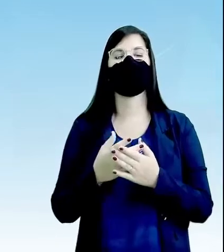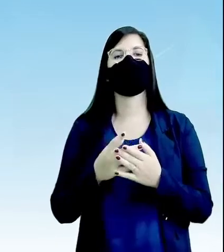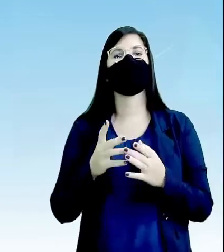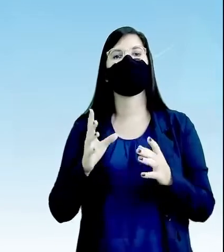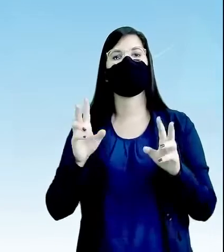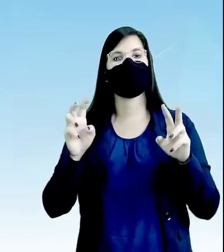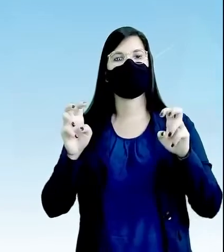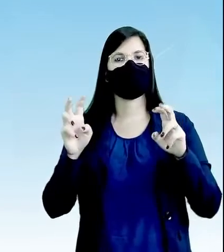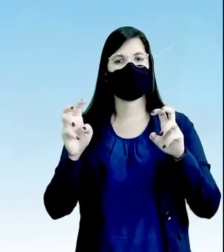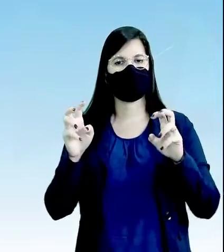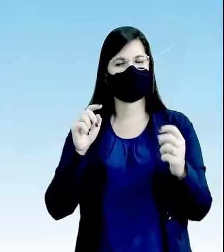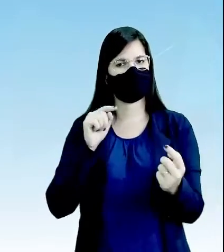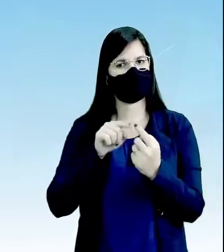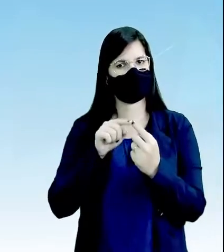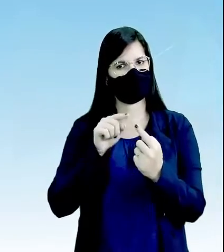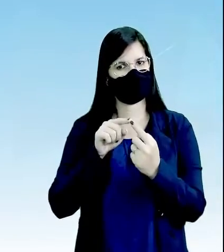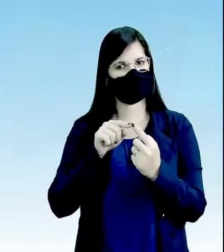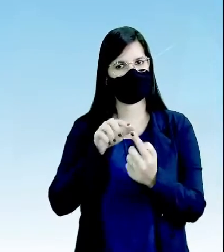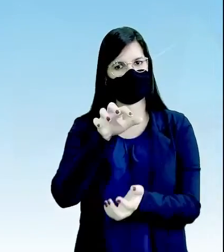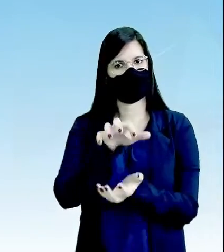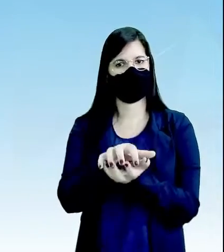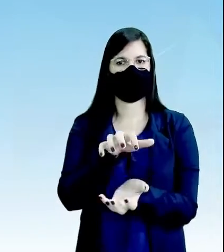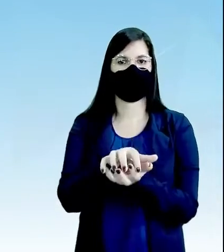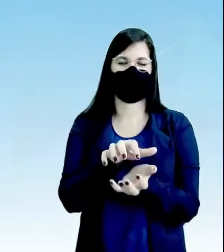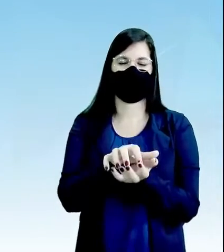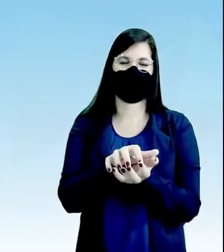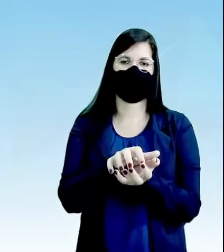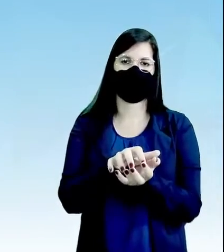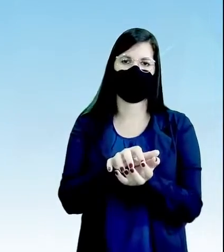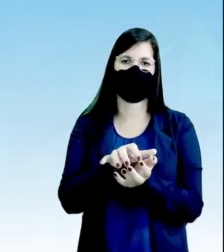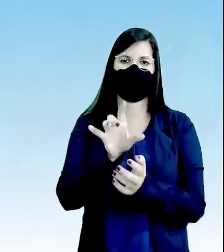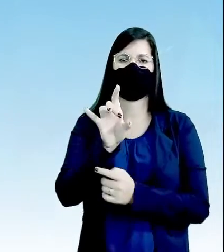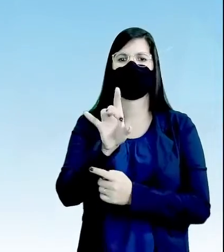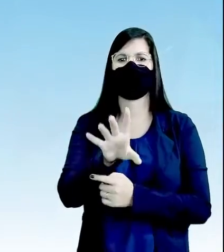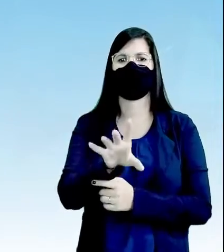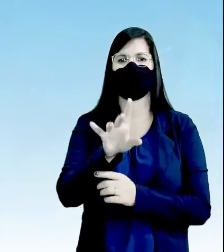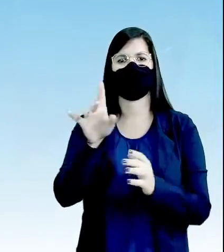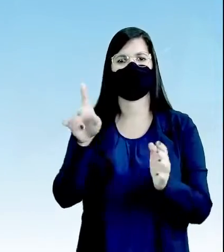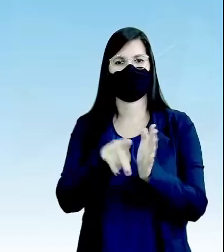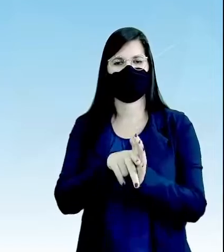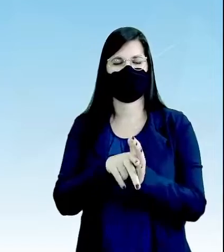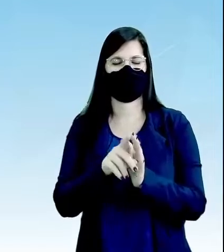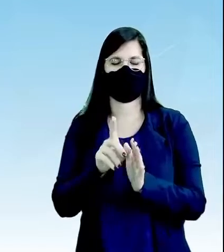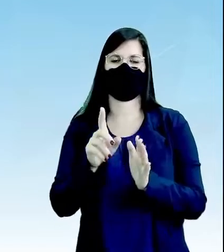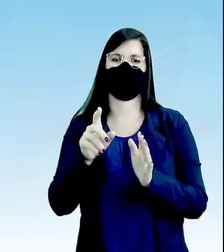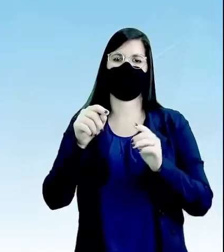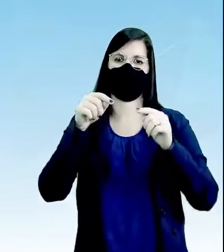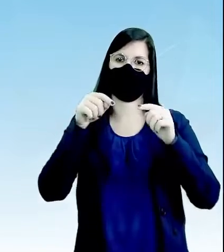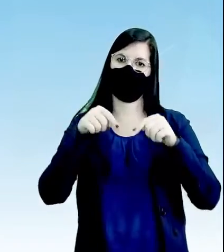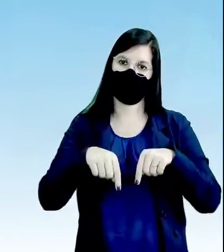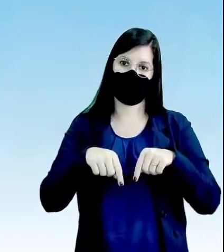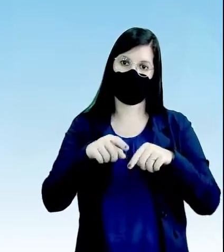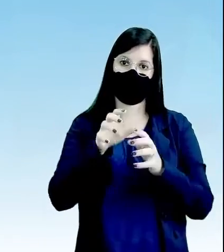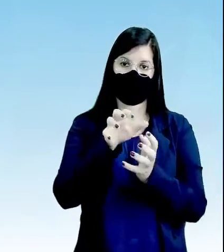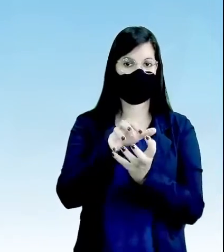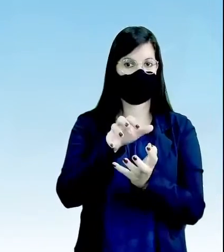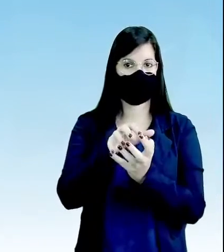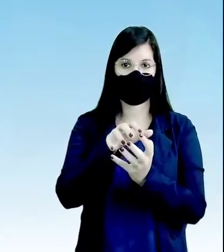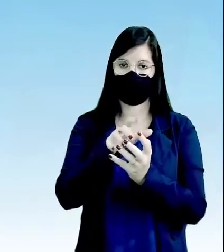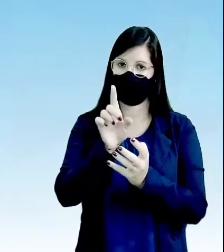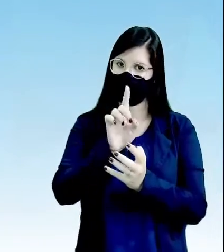um assunto bem específico pernambucano. Mas não quer dizer que essa aqui nós só vamos ver a questão de Pernambuco